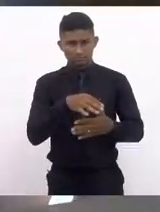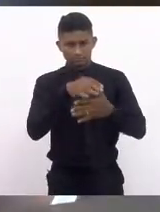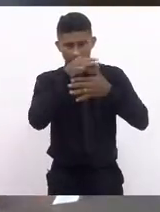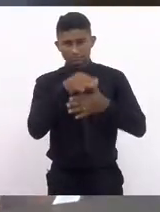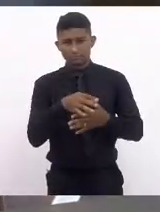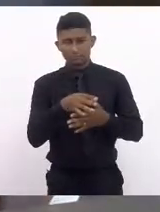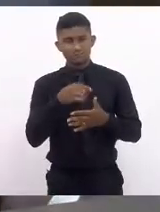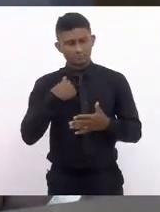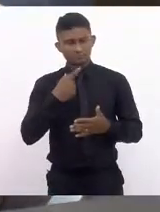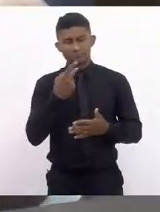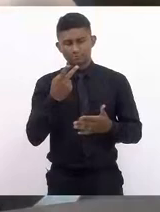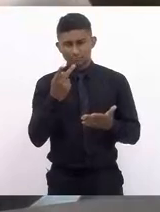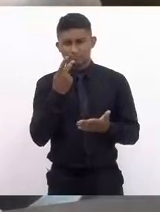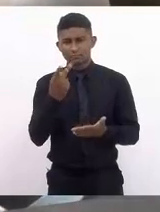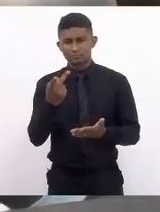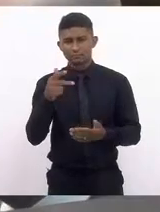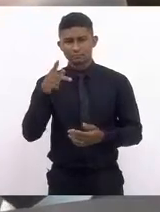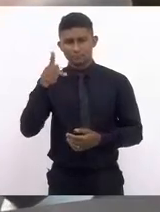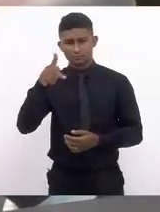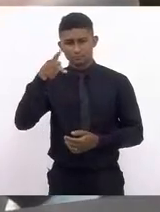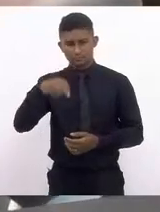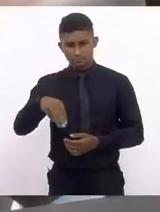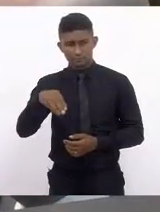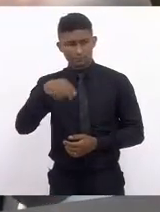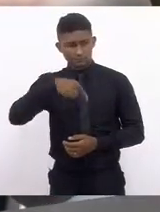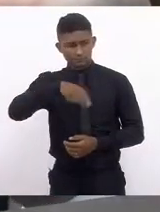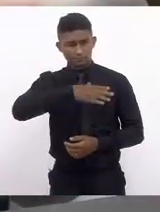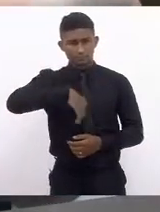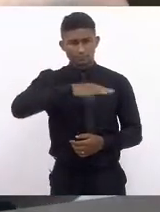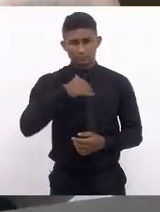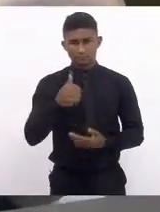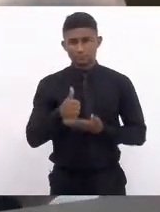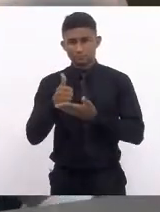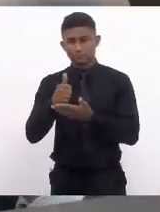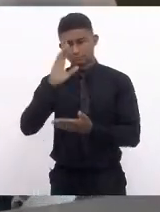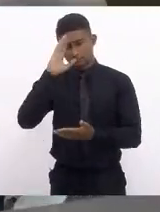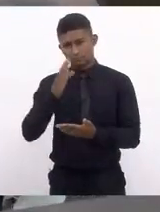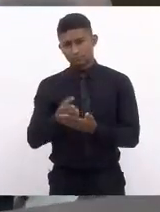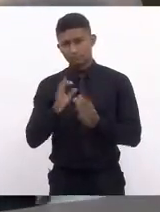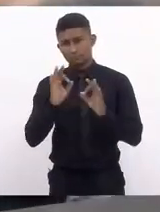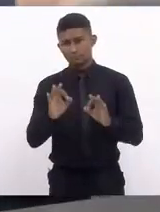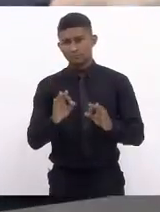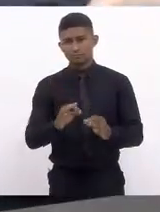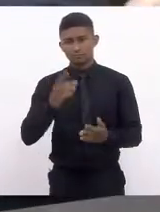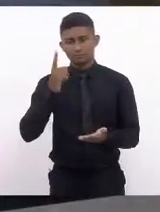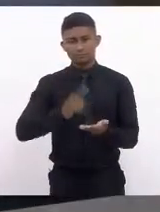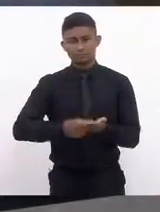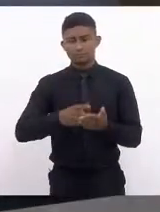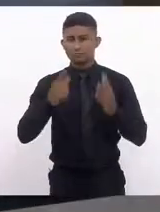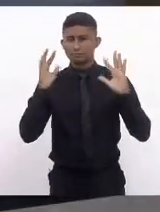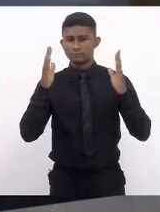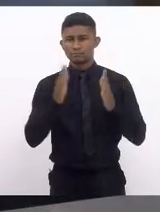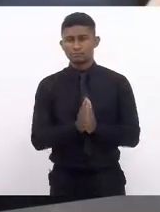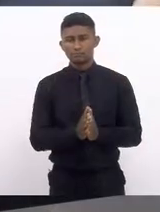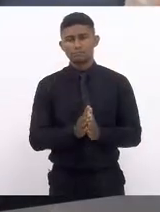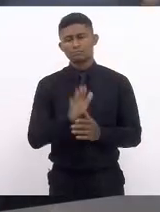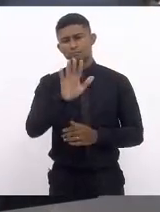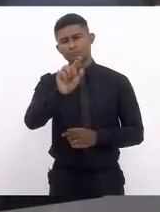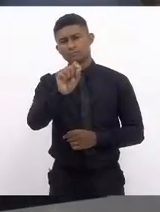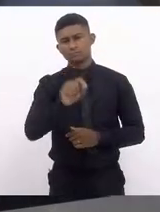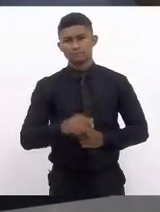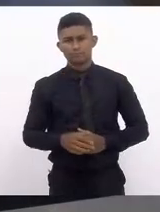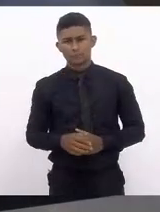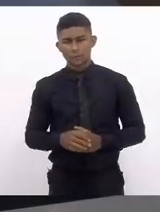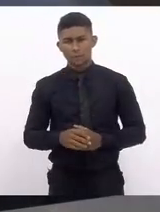dizer que toda a casa tá a favor da polícia militar e parabéns por esse esse acordo Presidente Pois é só a questão seguinte com